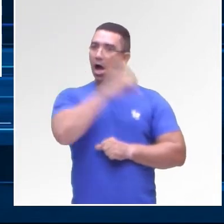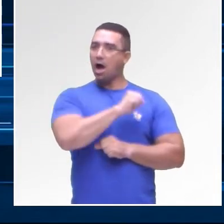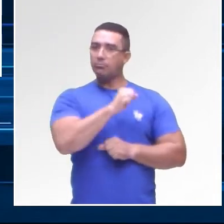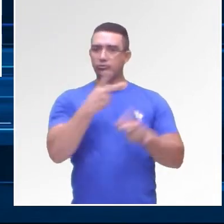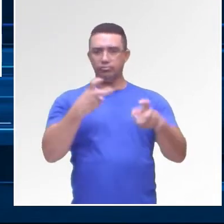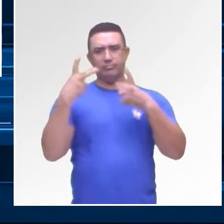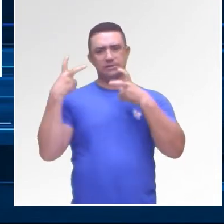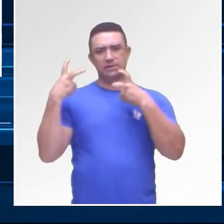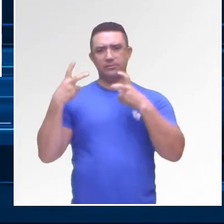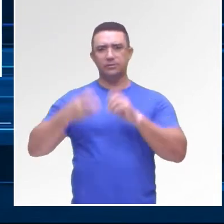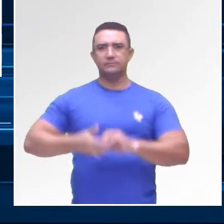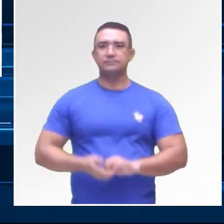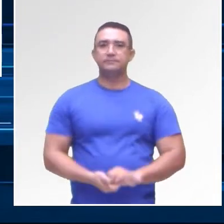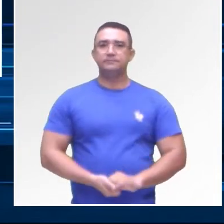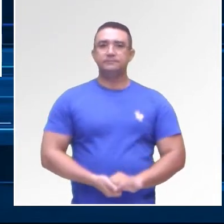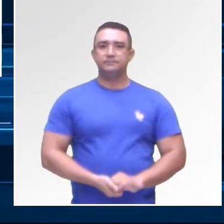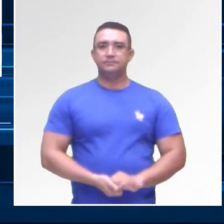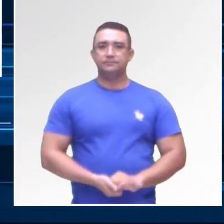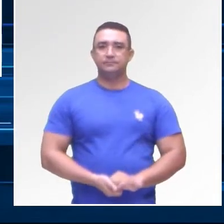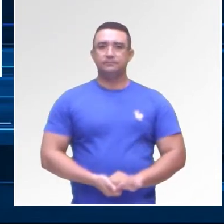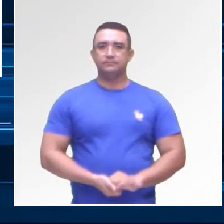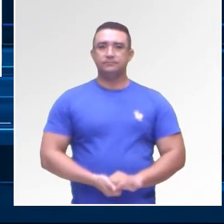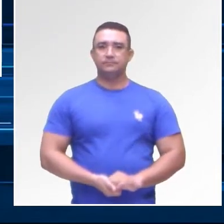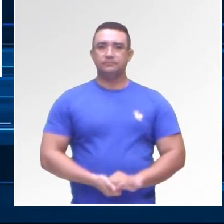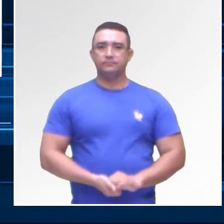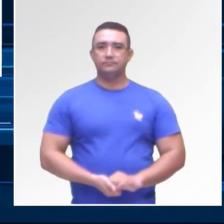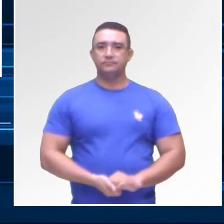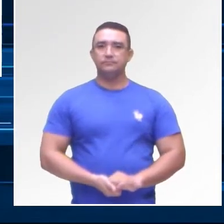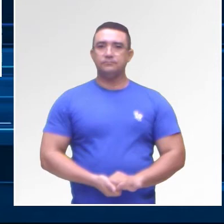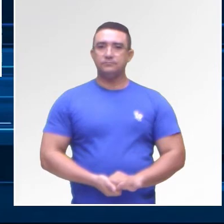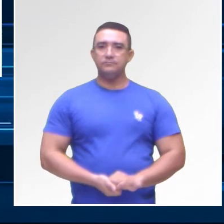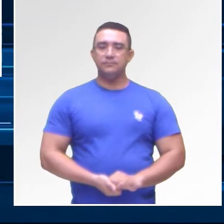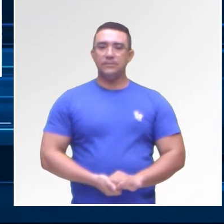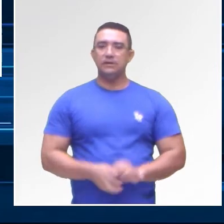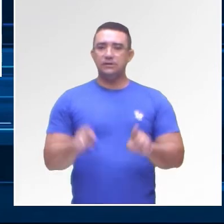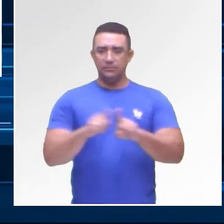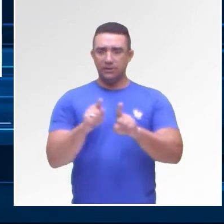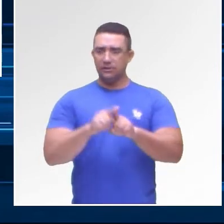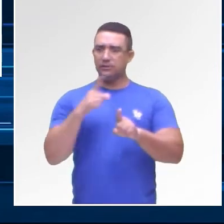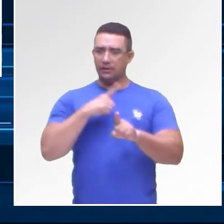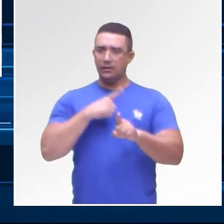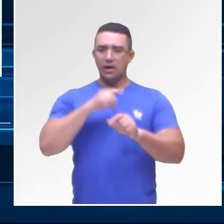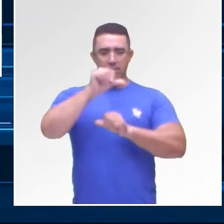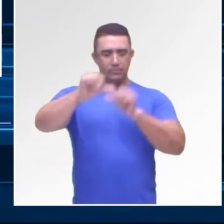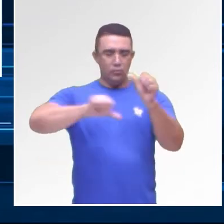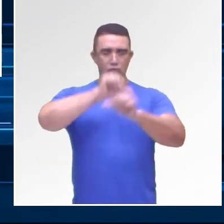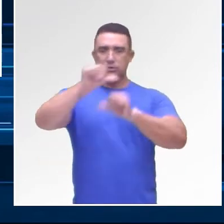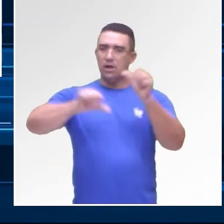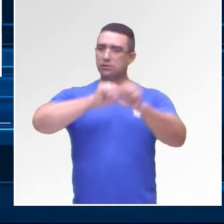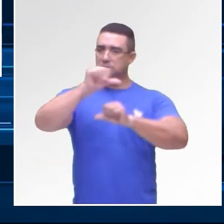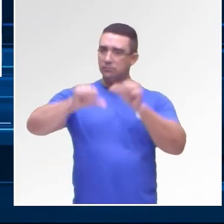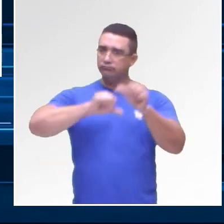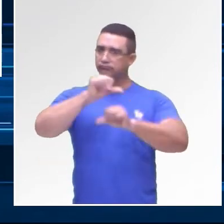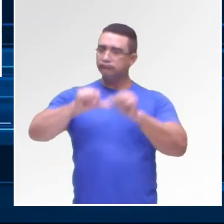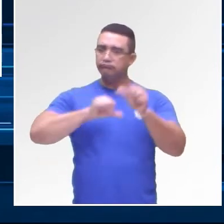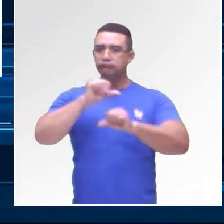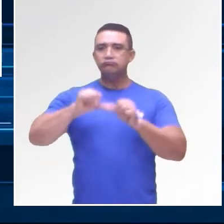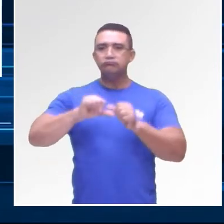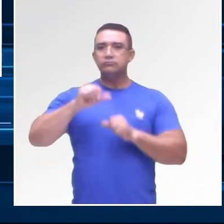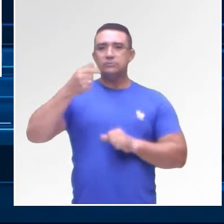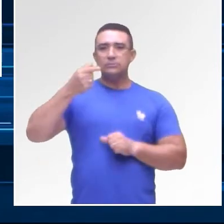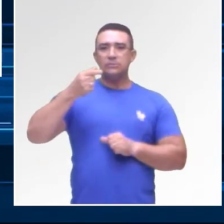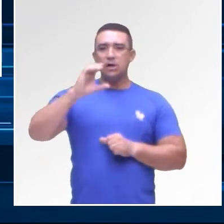simultaneamente ao exercício, tá? E além de ter as mudanças crônicas que acontecem com longo prazo e